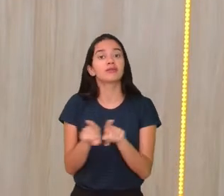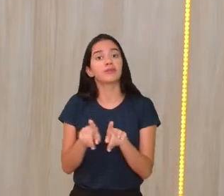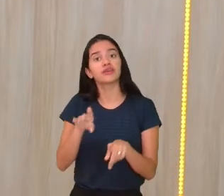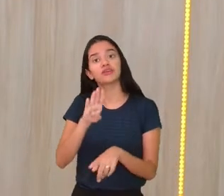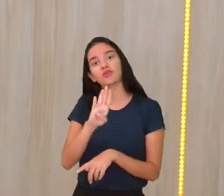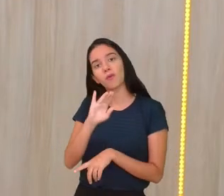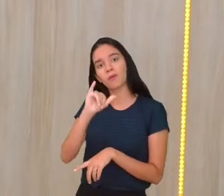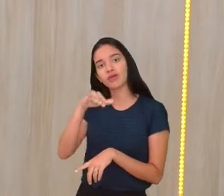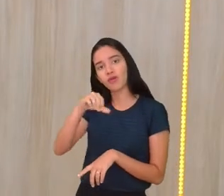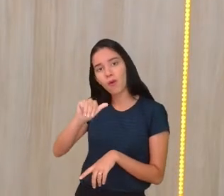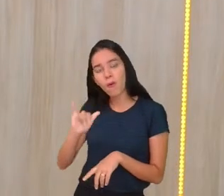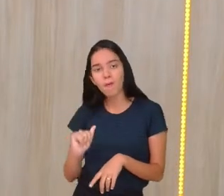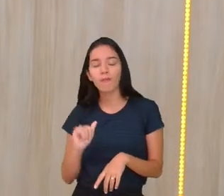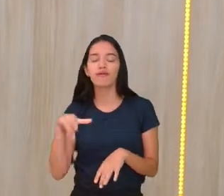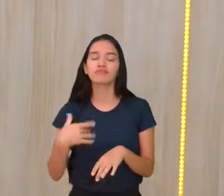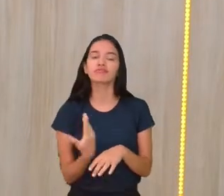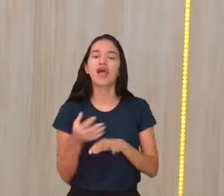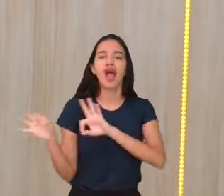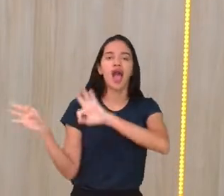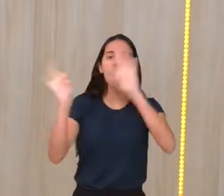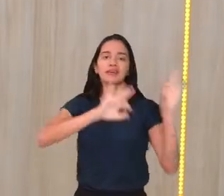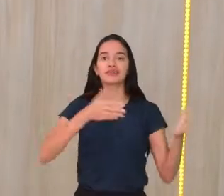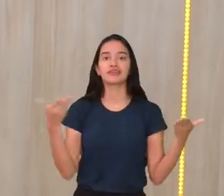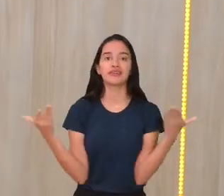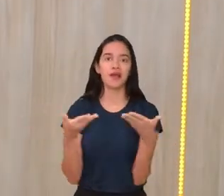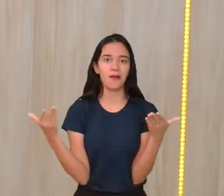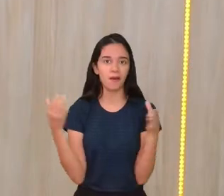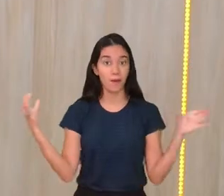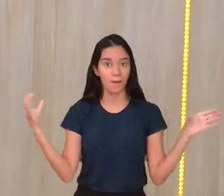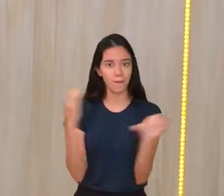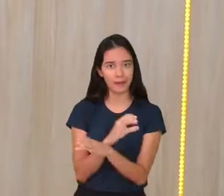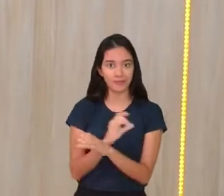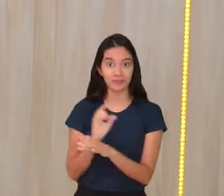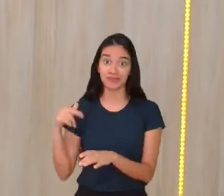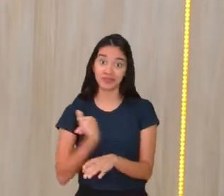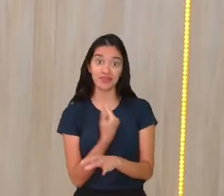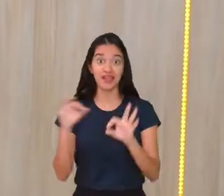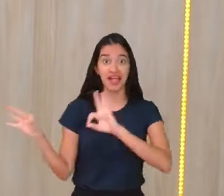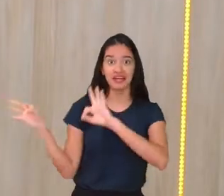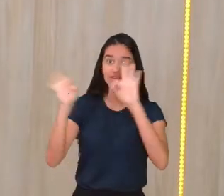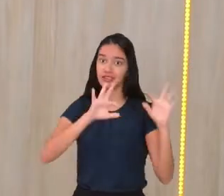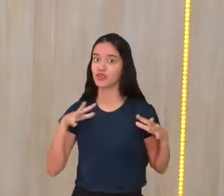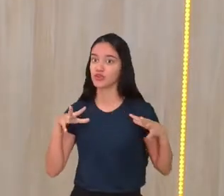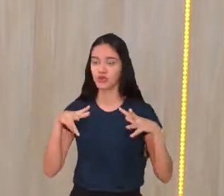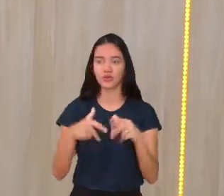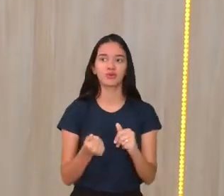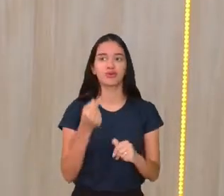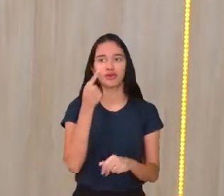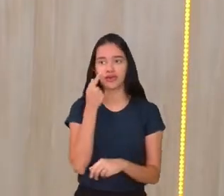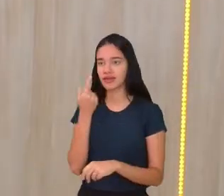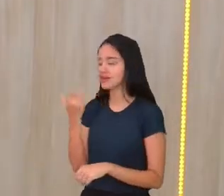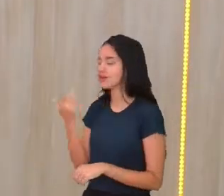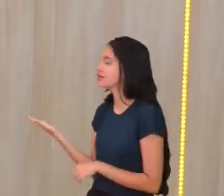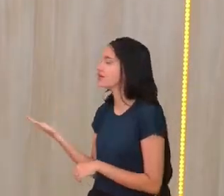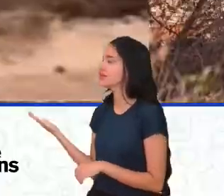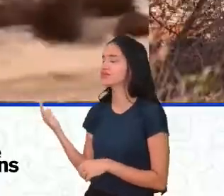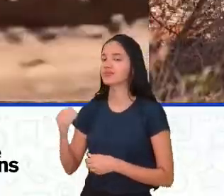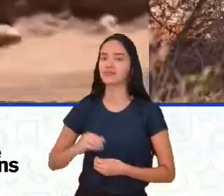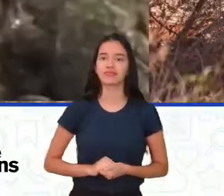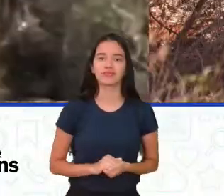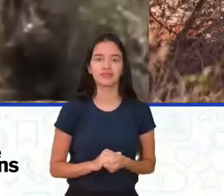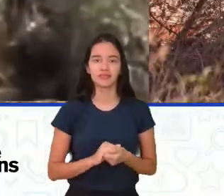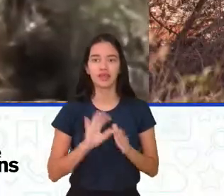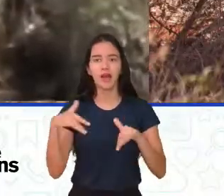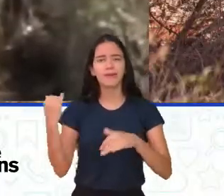Cerrado. Assiste comigo agora esse videozinho agora por completo, viu? A gente agora vai assistir todo, viu? Assiste aí, ó. E